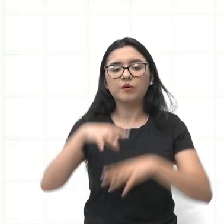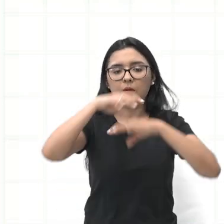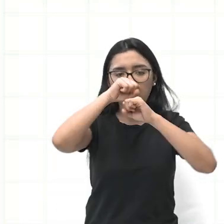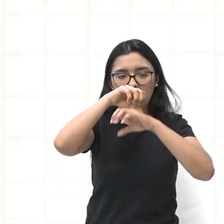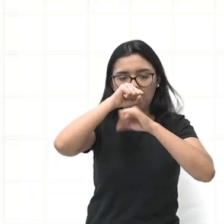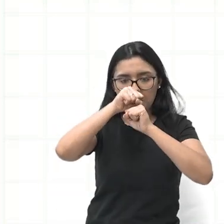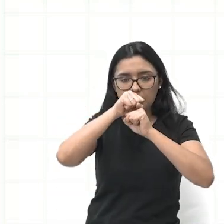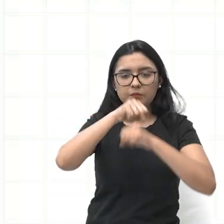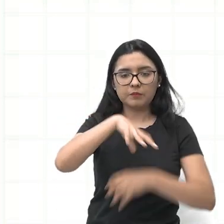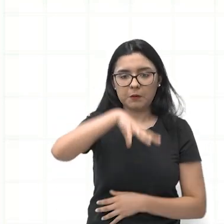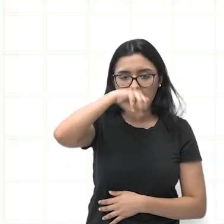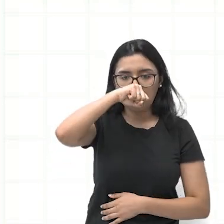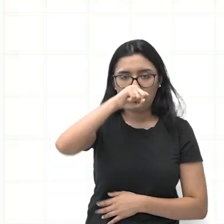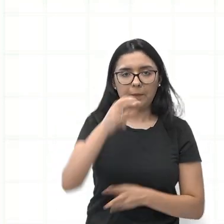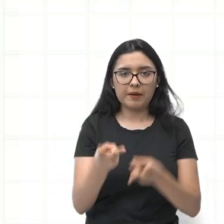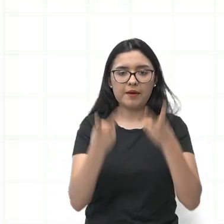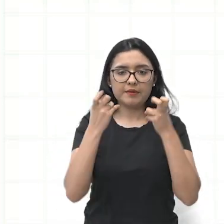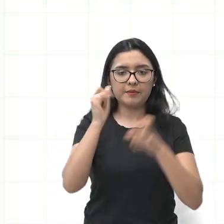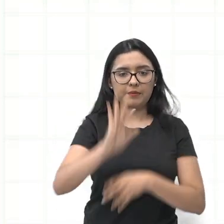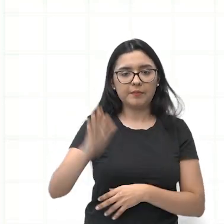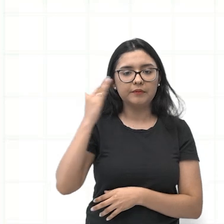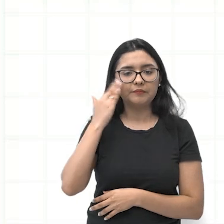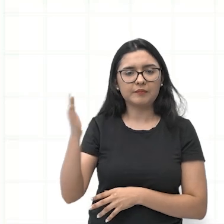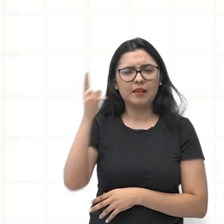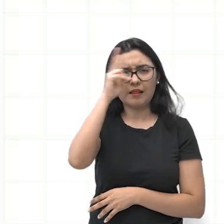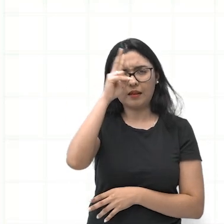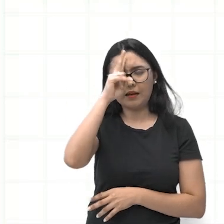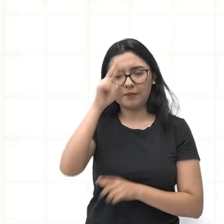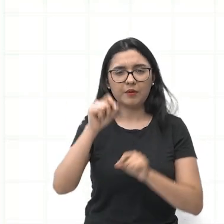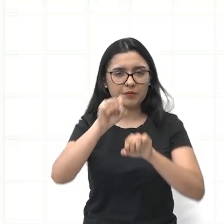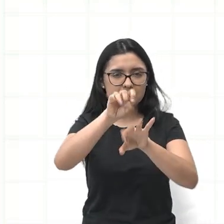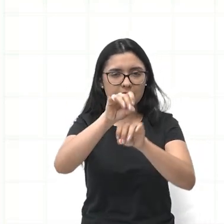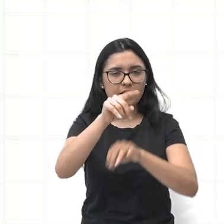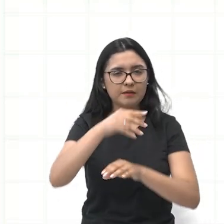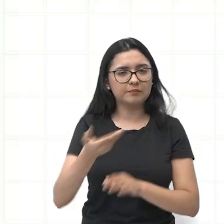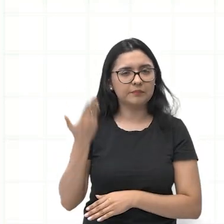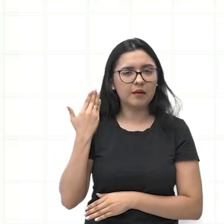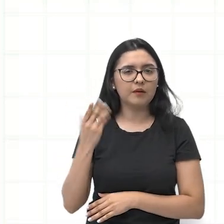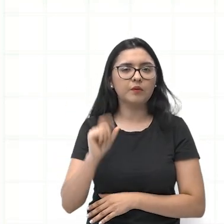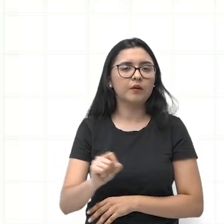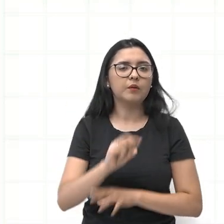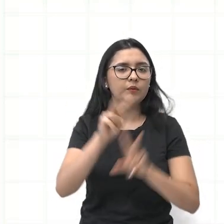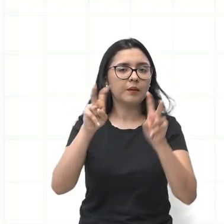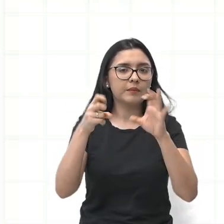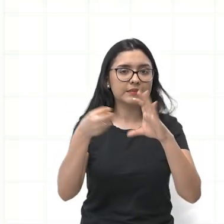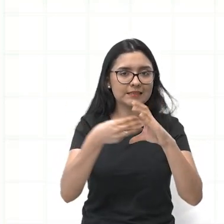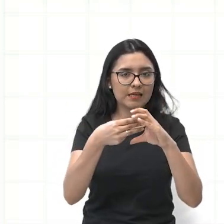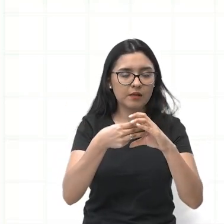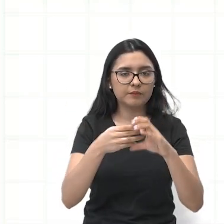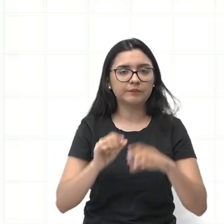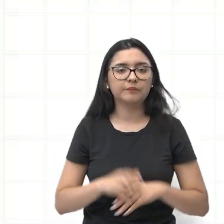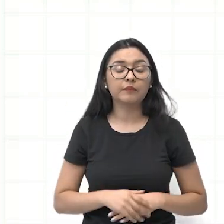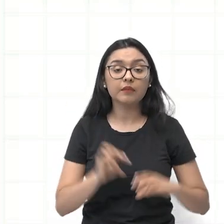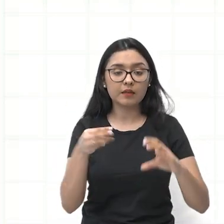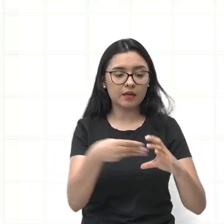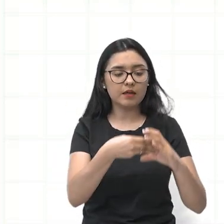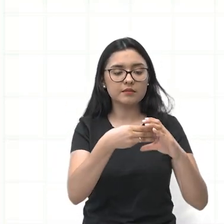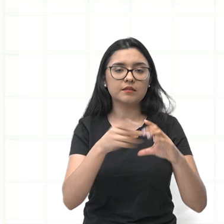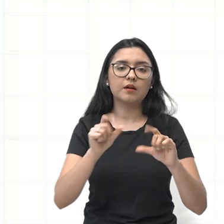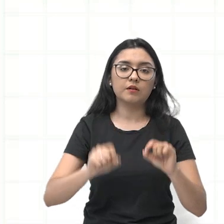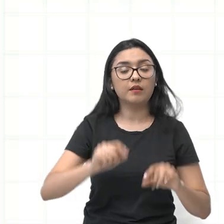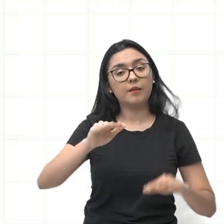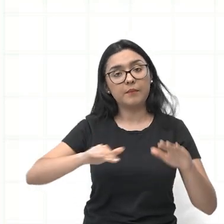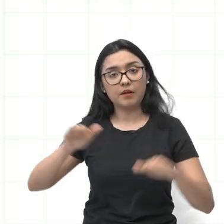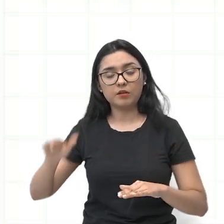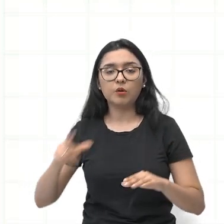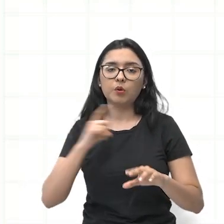imagem. Nós temos aqui, lembra quando a professora ensinou para você sobre célula? E que a célula ela vai variar